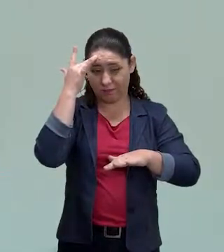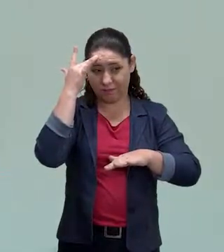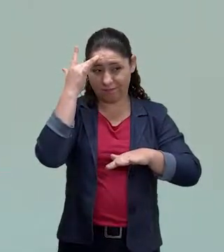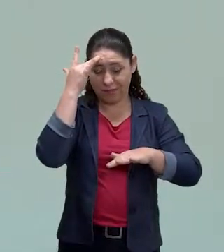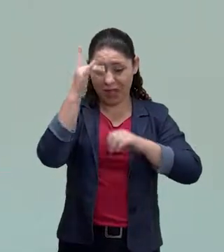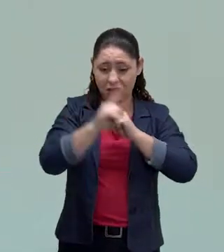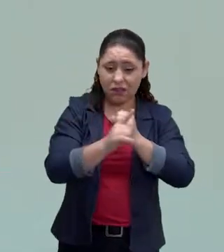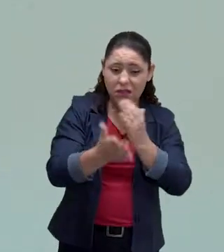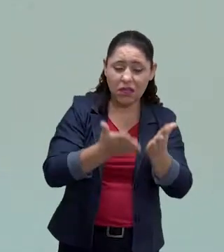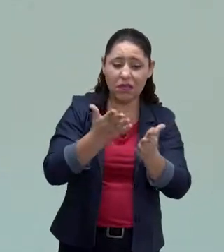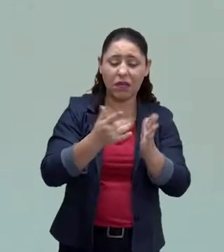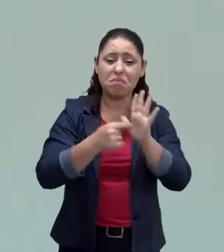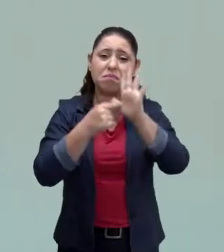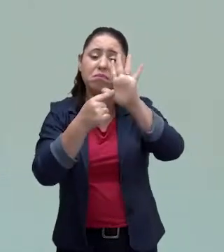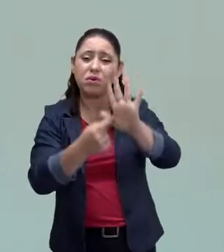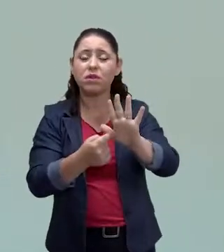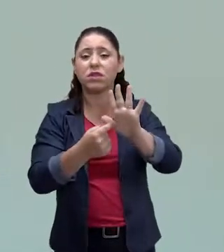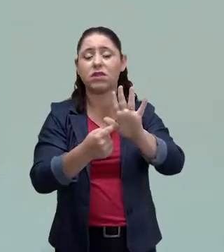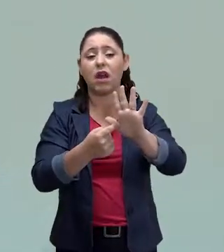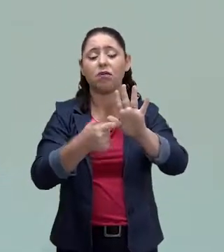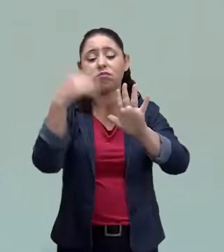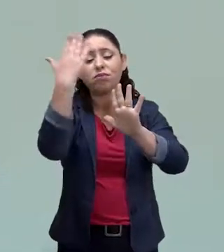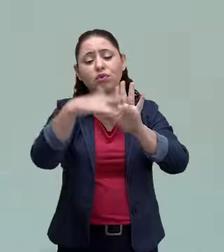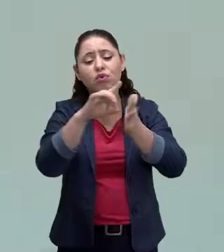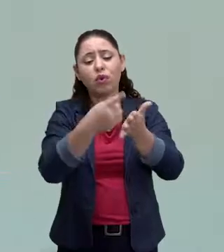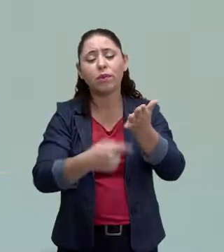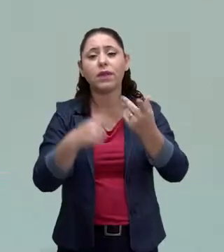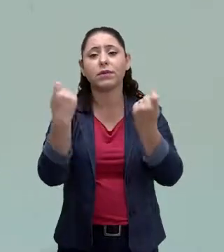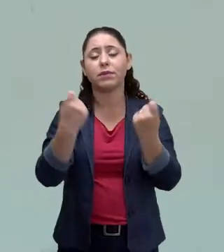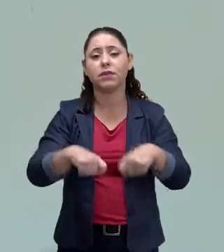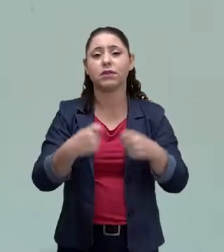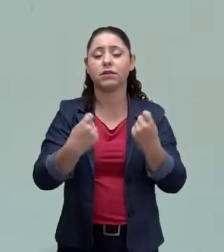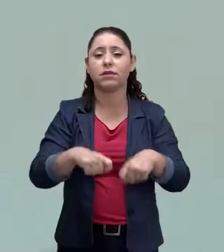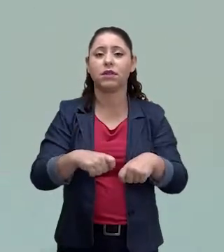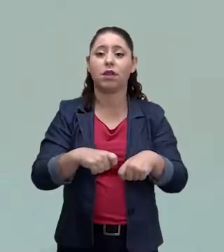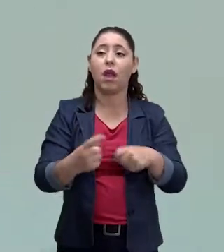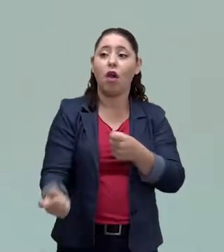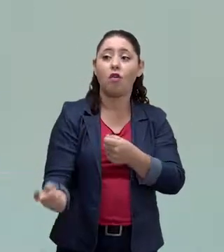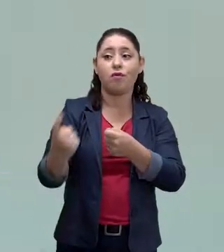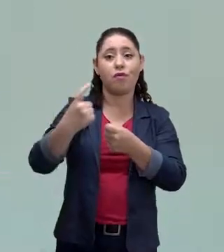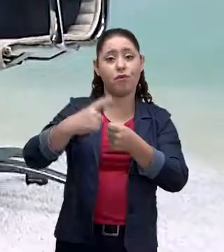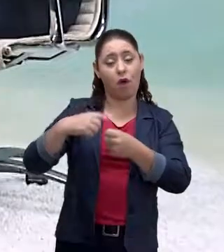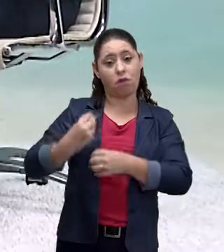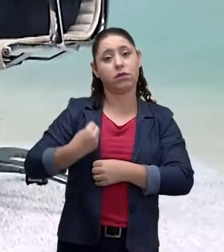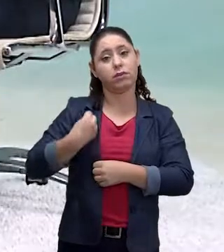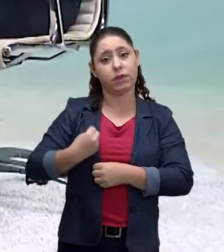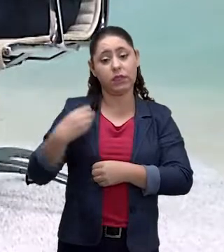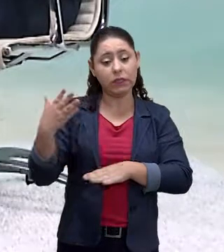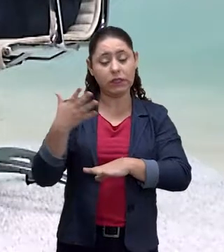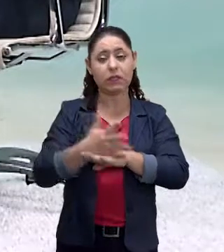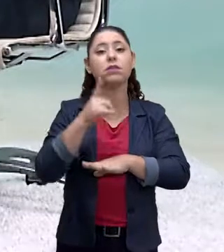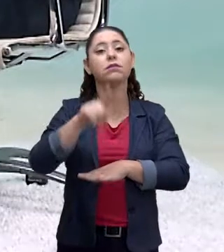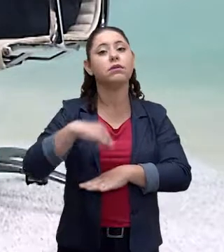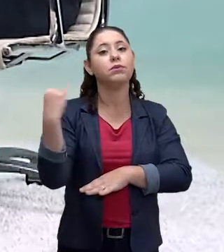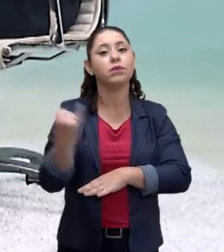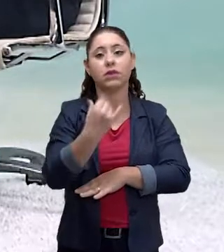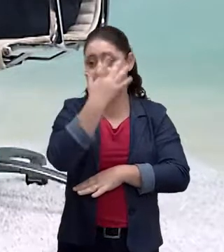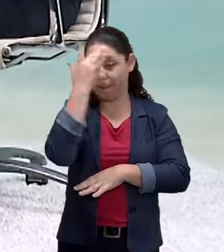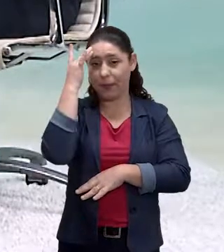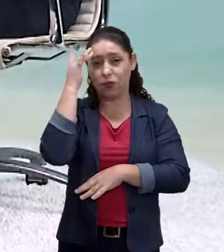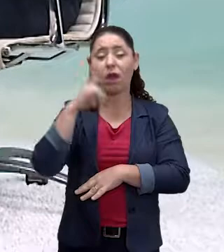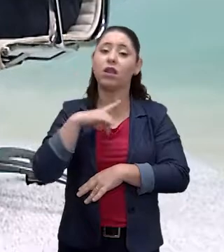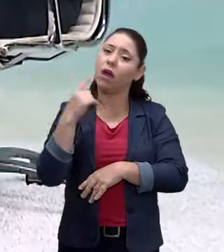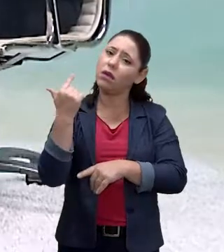de entender, de apresentar a documentação necessária. Então a retomada gradual do atendimento presencial é